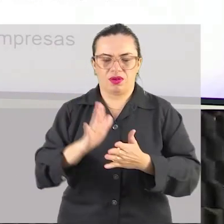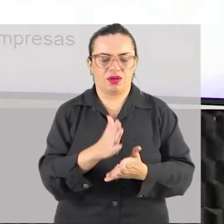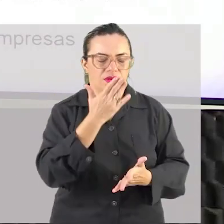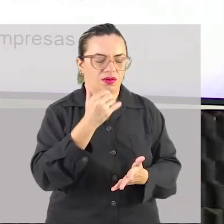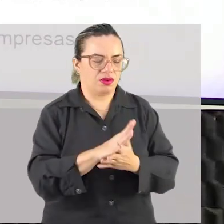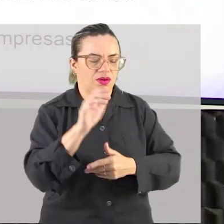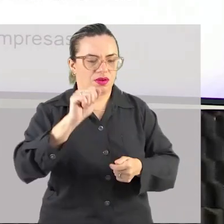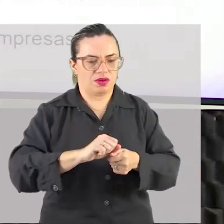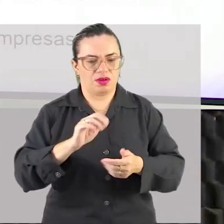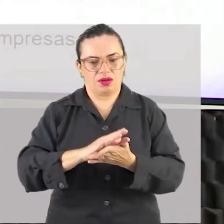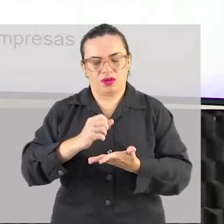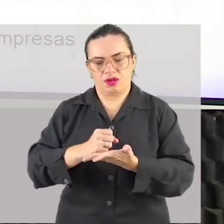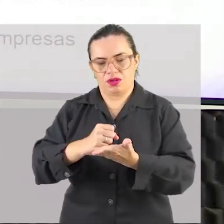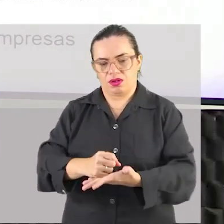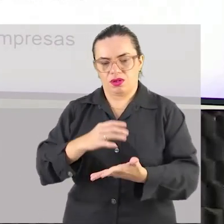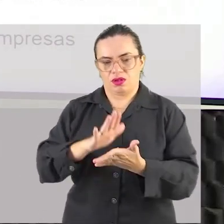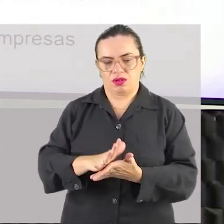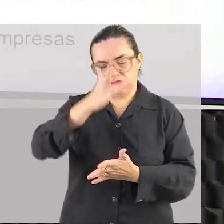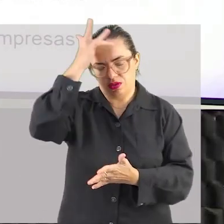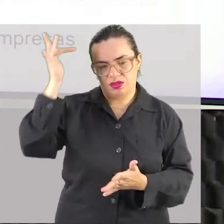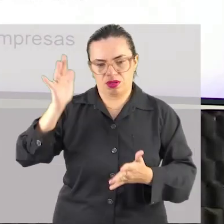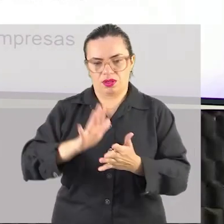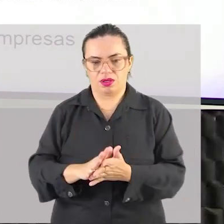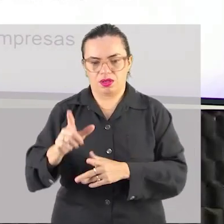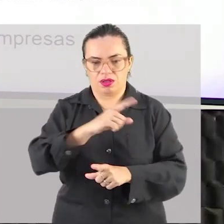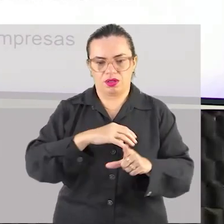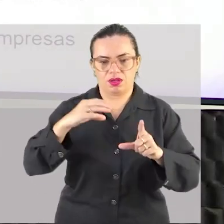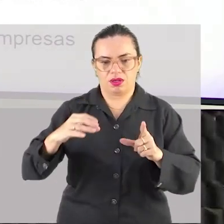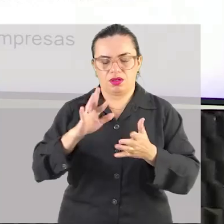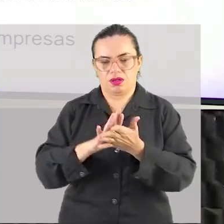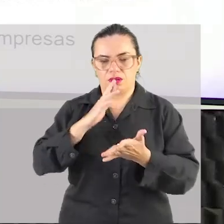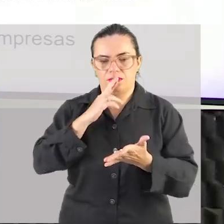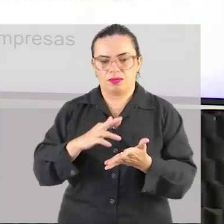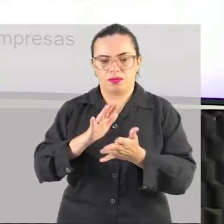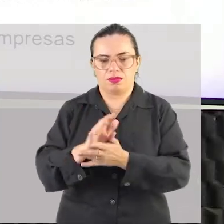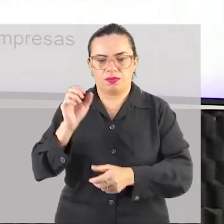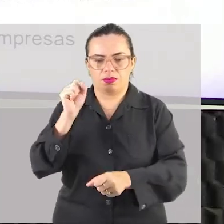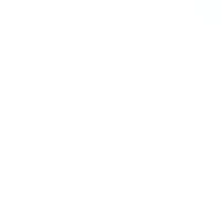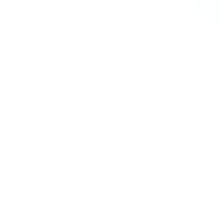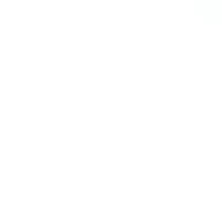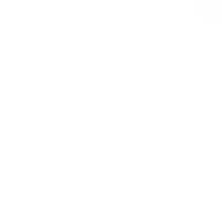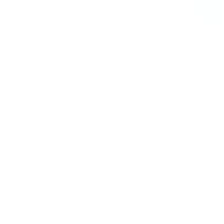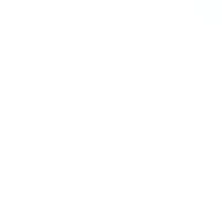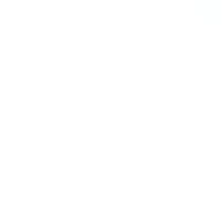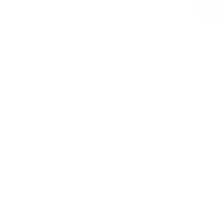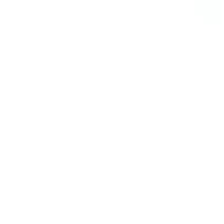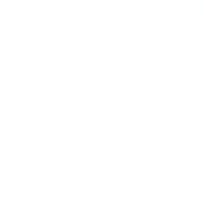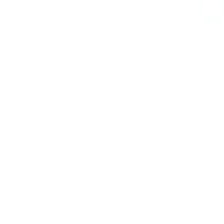letra C é a resposta correta dessa questão, ok? Eu fico por aqui, até a próxima.